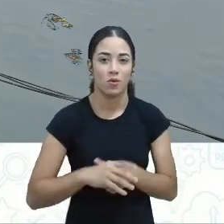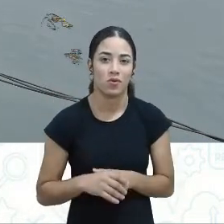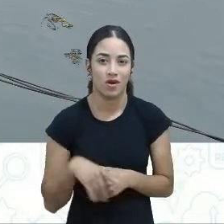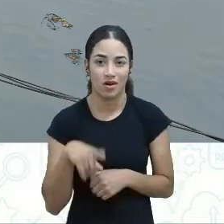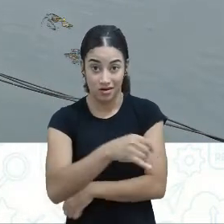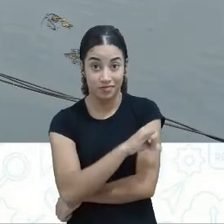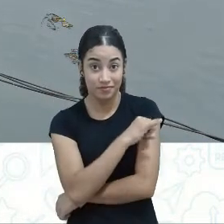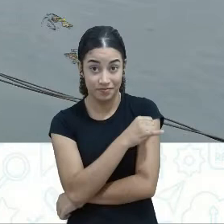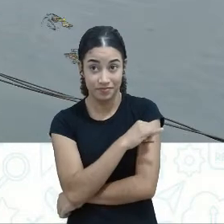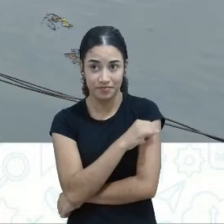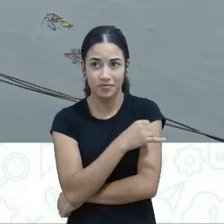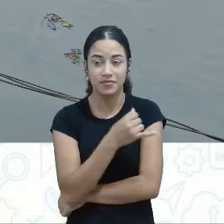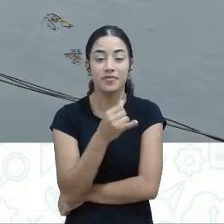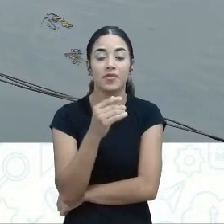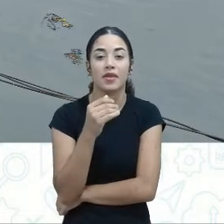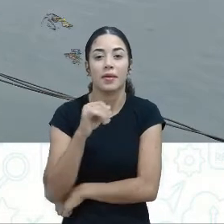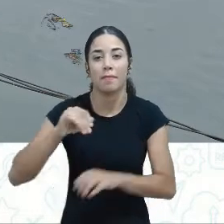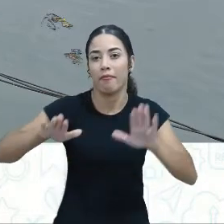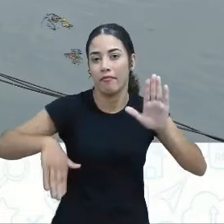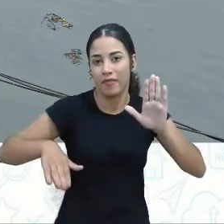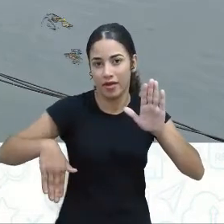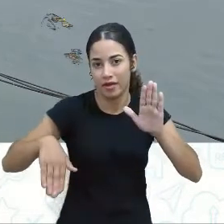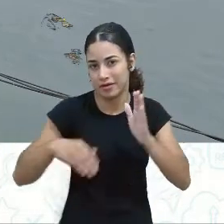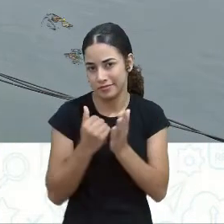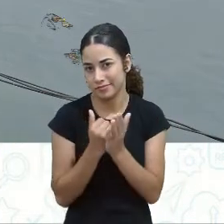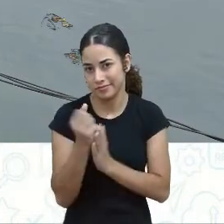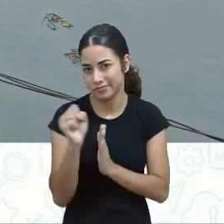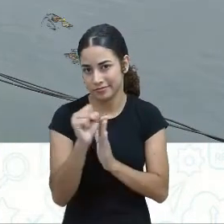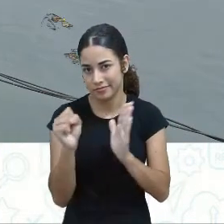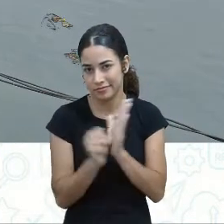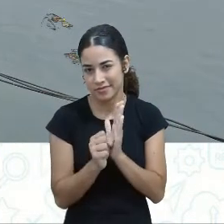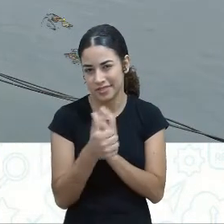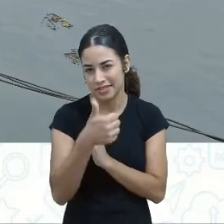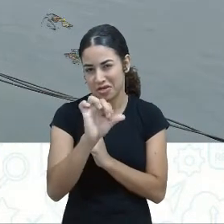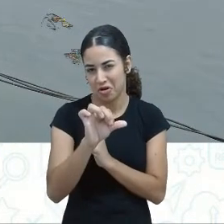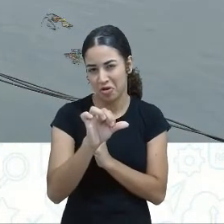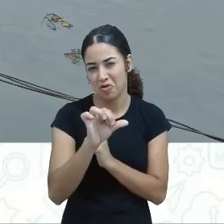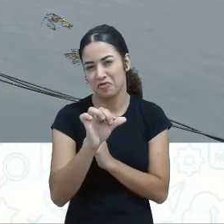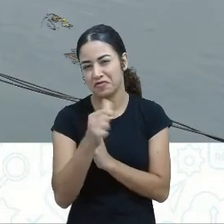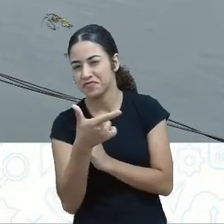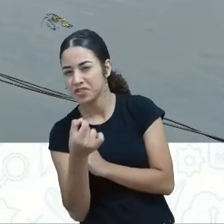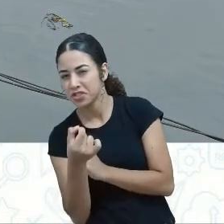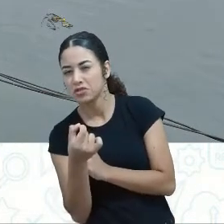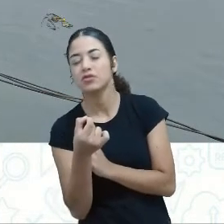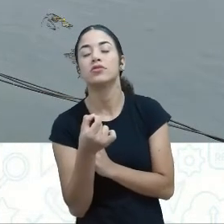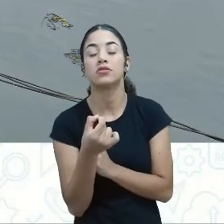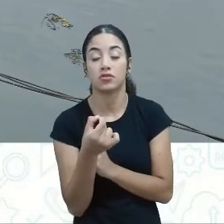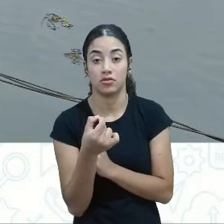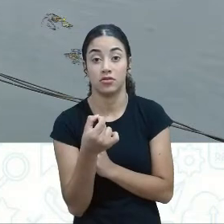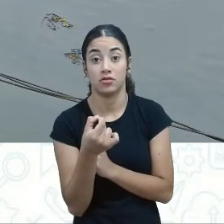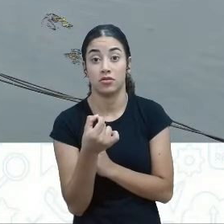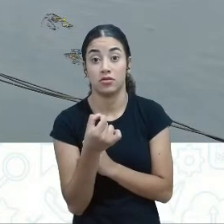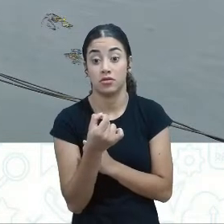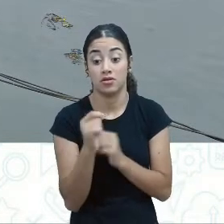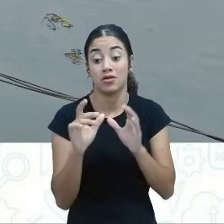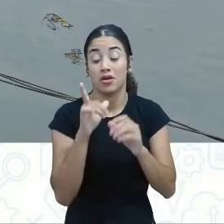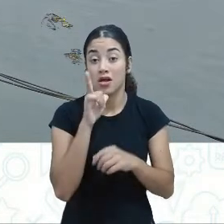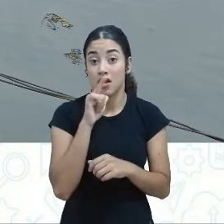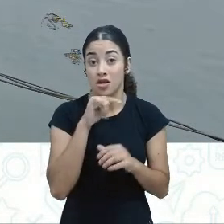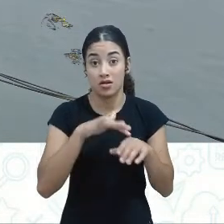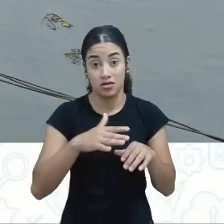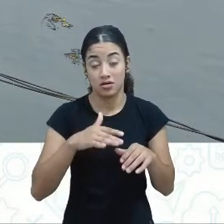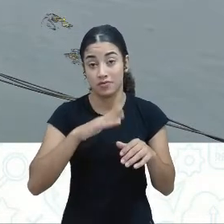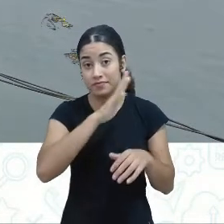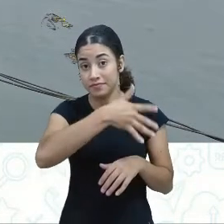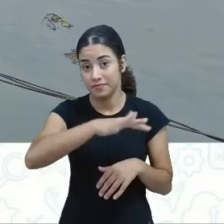veja, a praia, inicialmente, no início do século XIX para o século XX, A beira-mar não era ainda uma